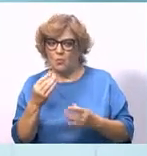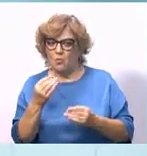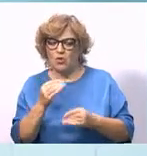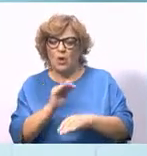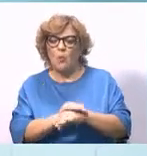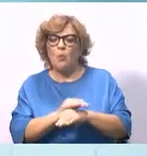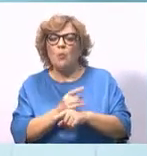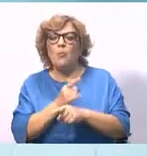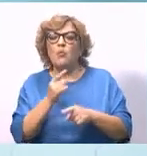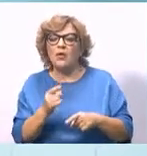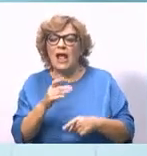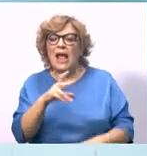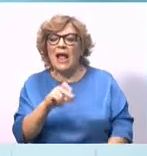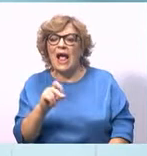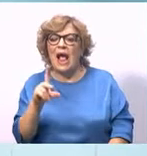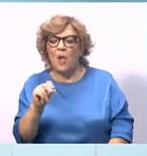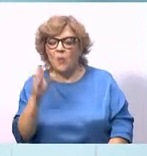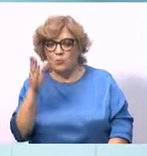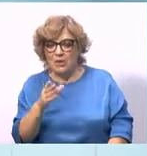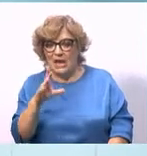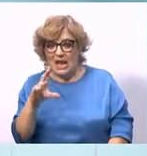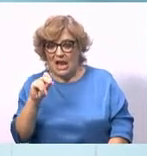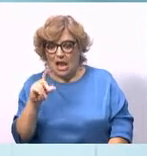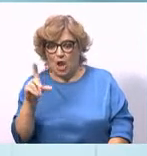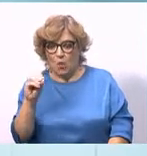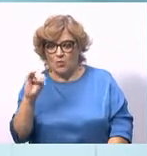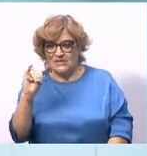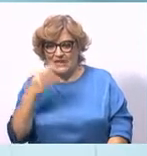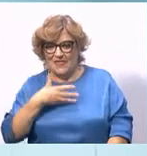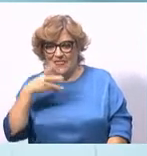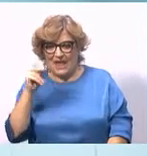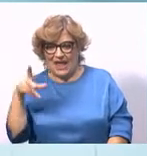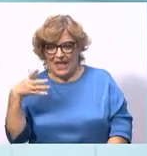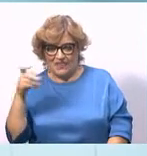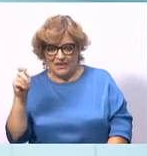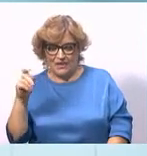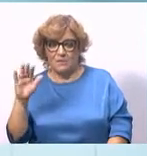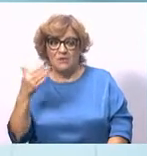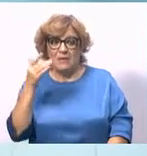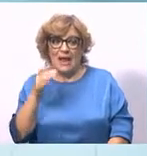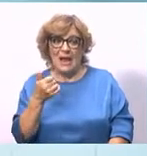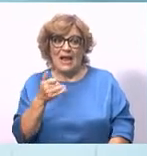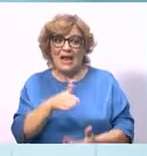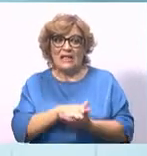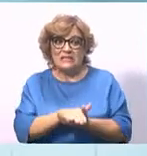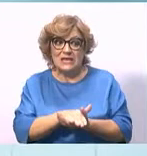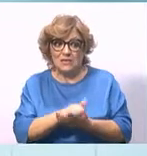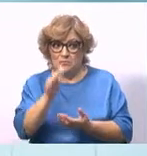causas para os calos / calosidades. Sendo que uma das principais é o calçado que nós